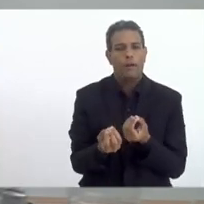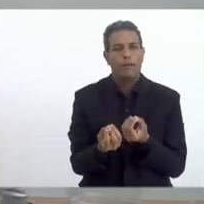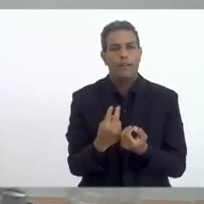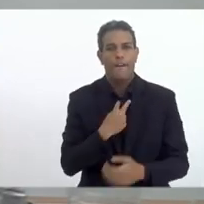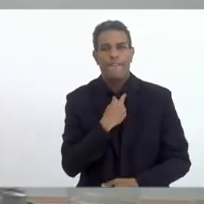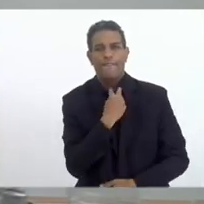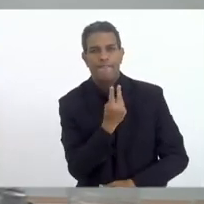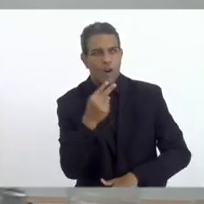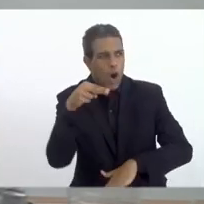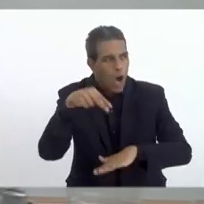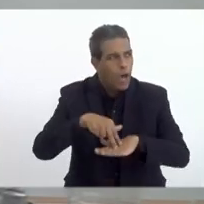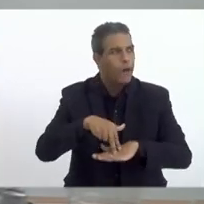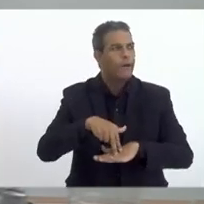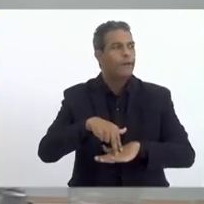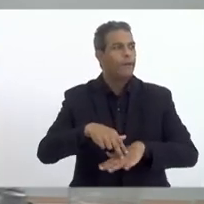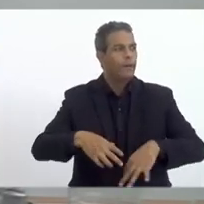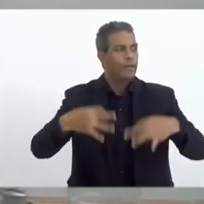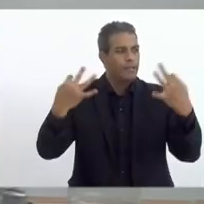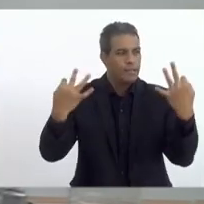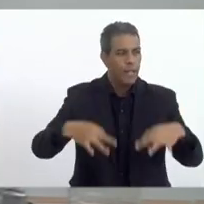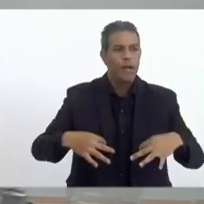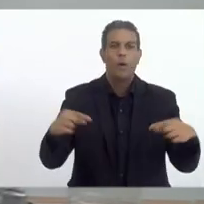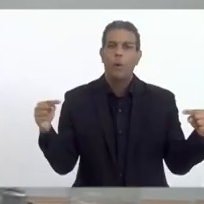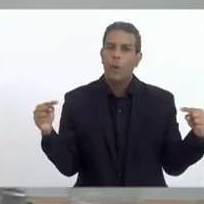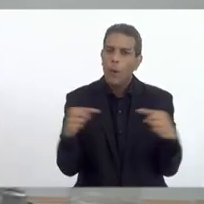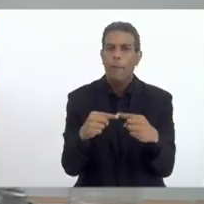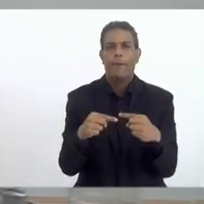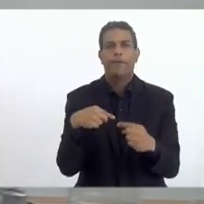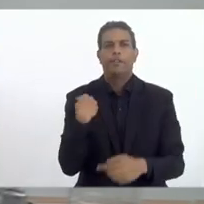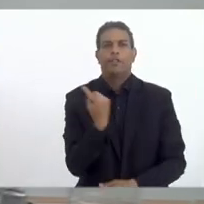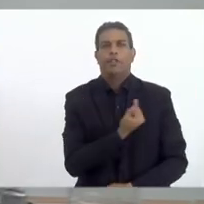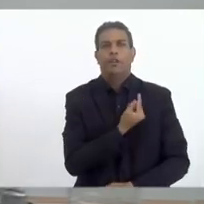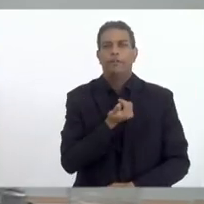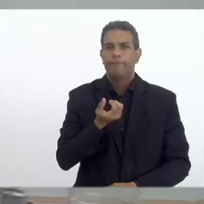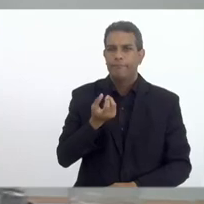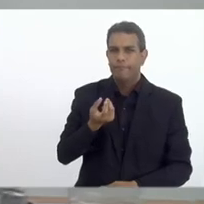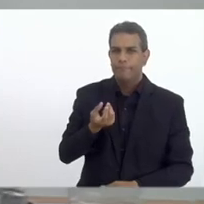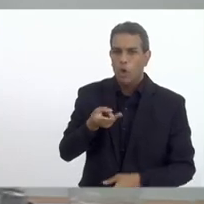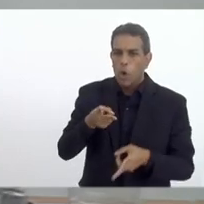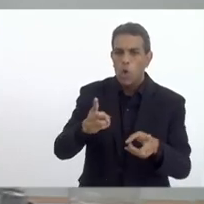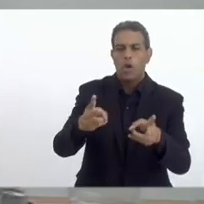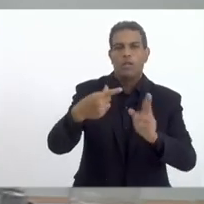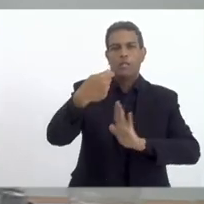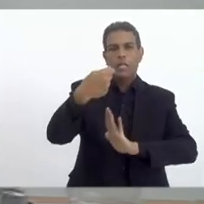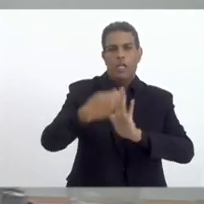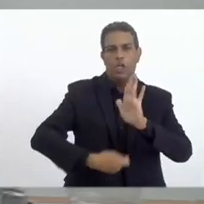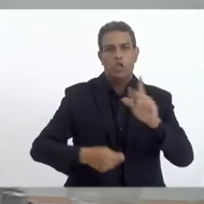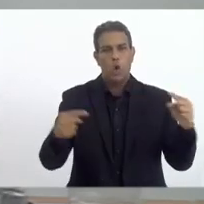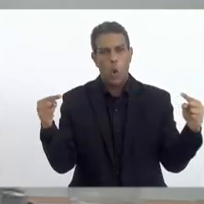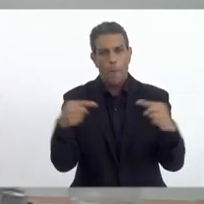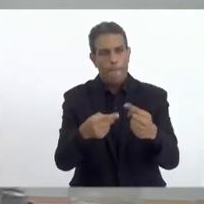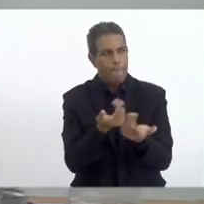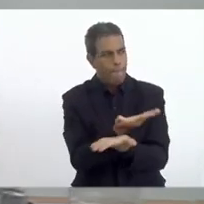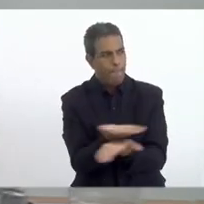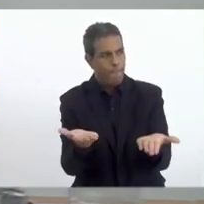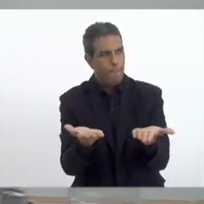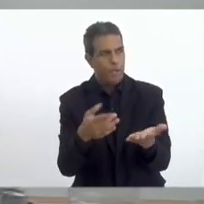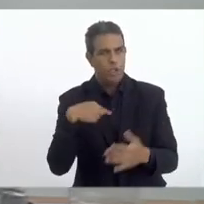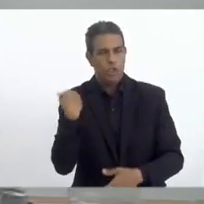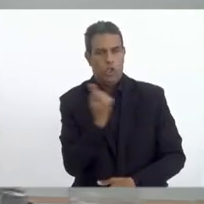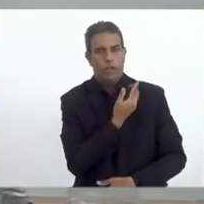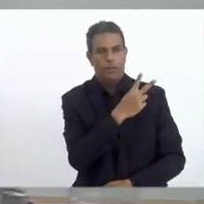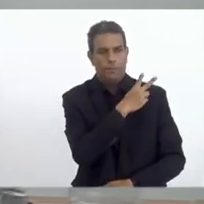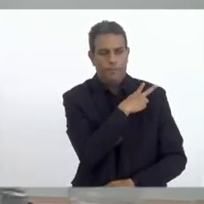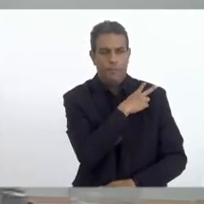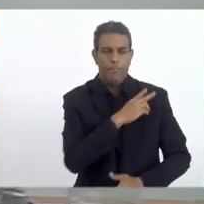voz e certamente levaremos em consideração isso e o texto vai sair a contento. Fica o nosso compromisso.